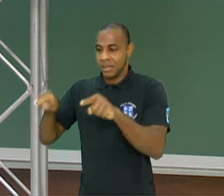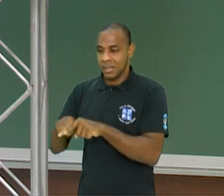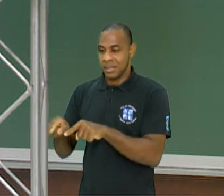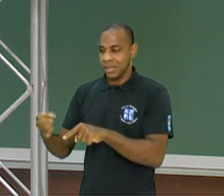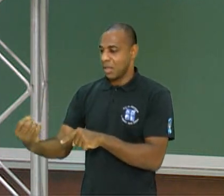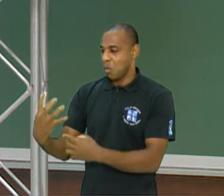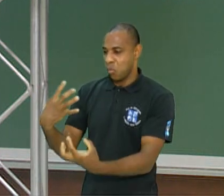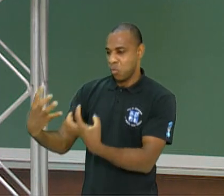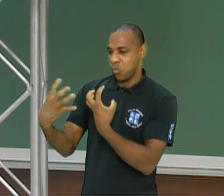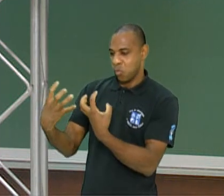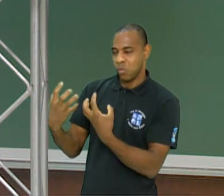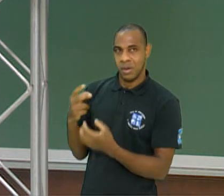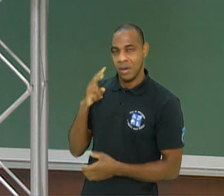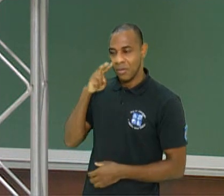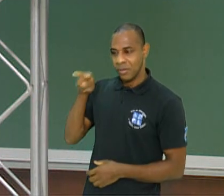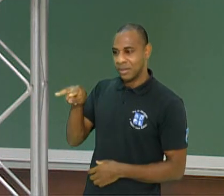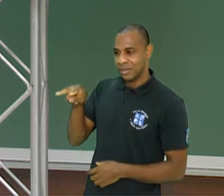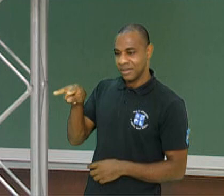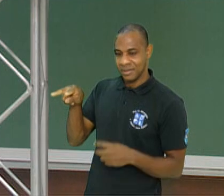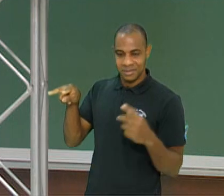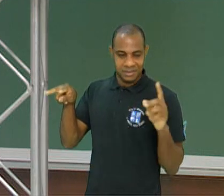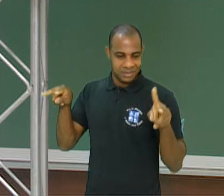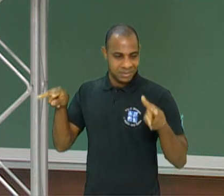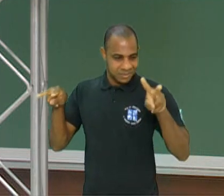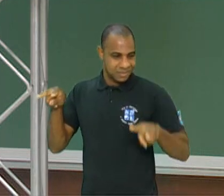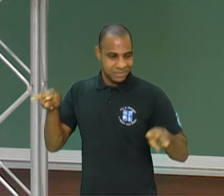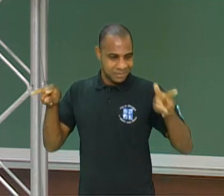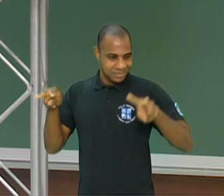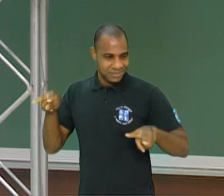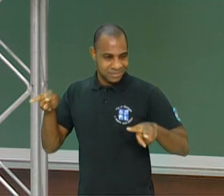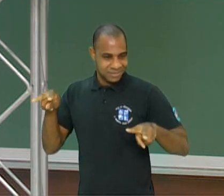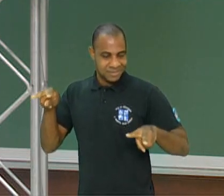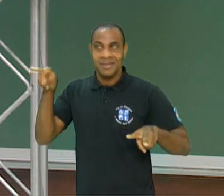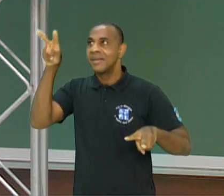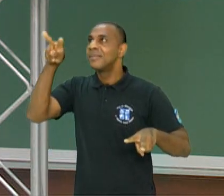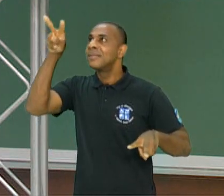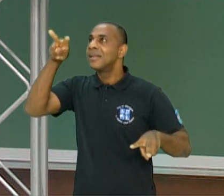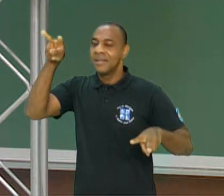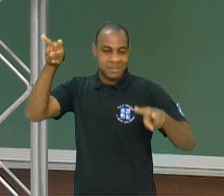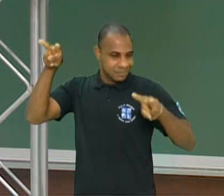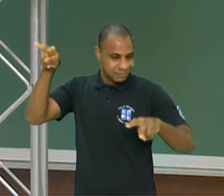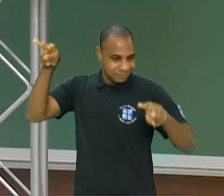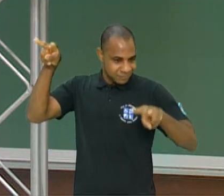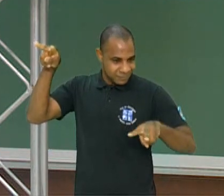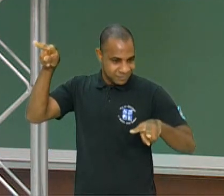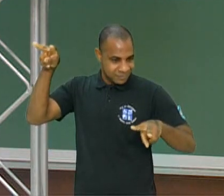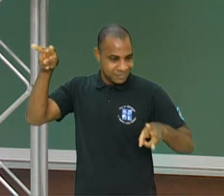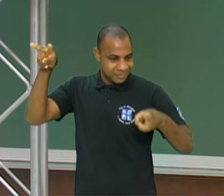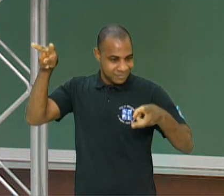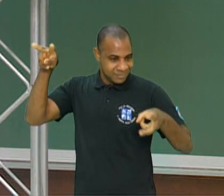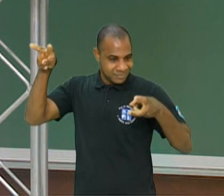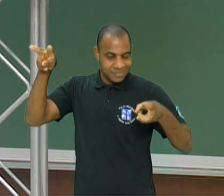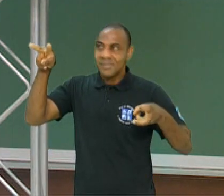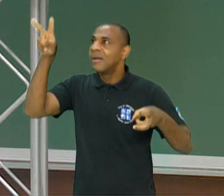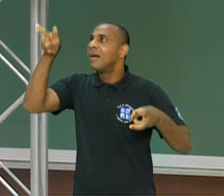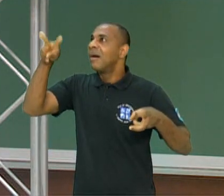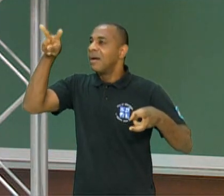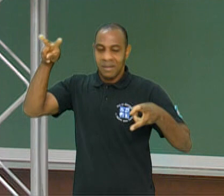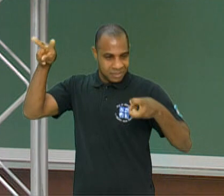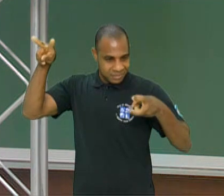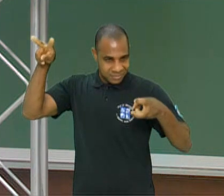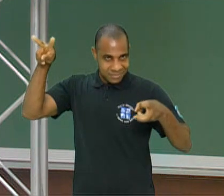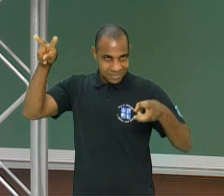e lendo, você já consegue interpretar muita coisa, né? Porque, sem sombra de dúvida, o que está escrito diz respeito ao que você está vendo ali na